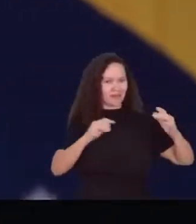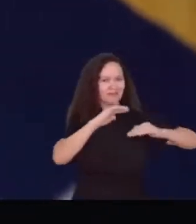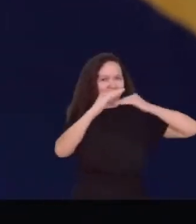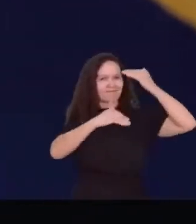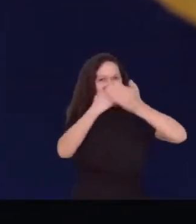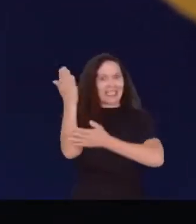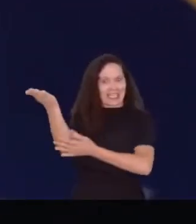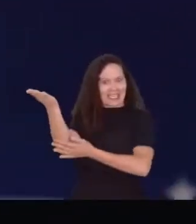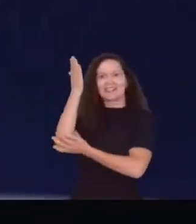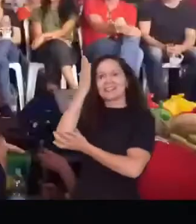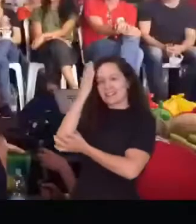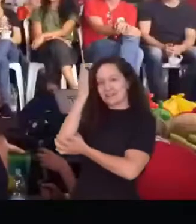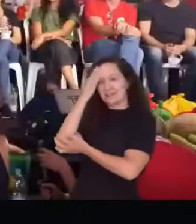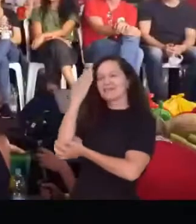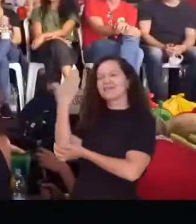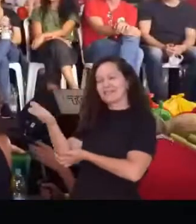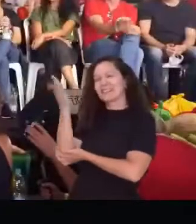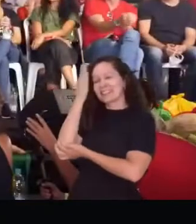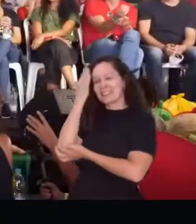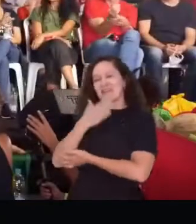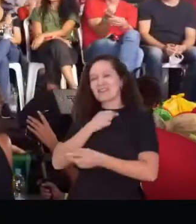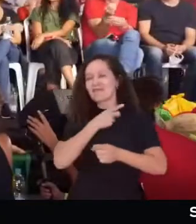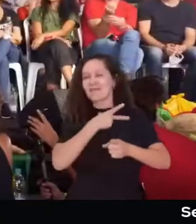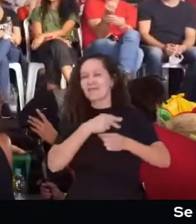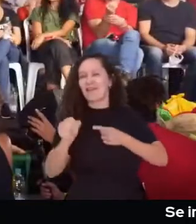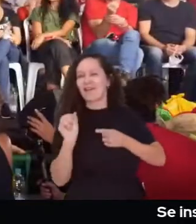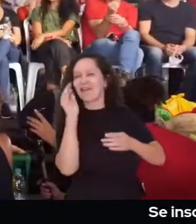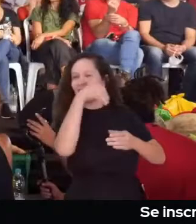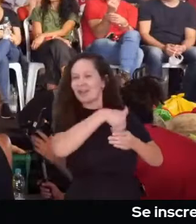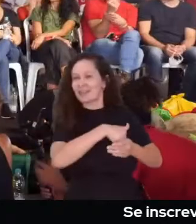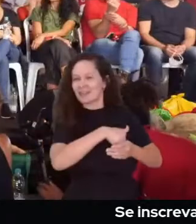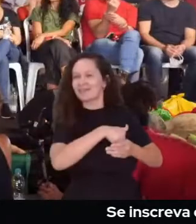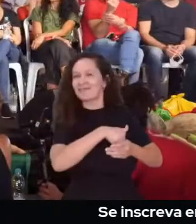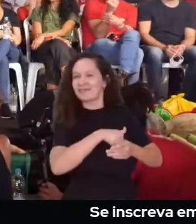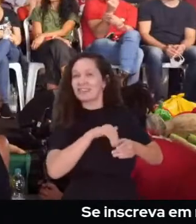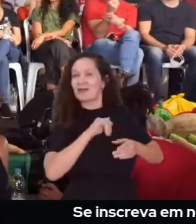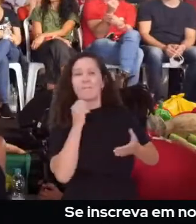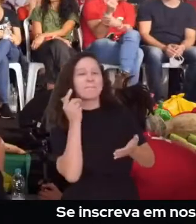Ele sabia que eu ganhava as eleições dentro da cadeia.